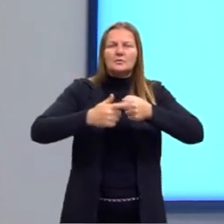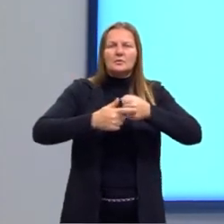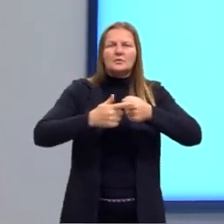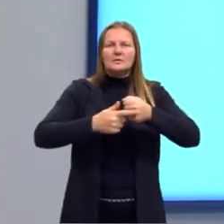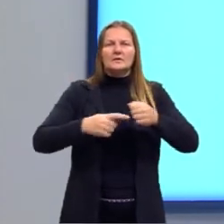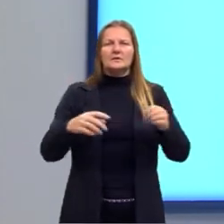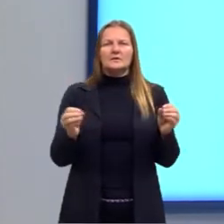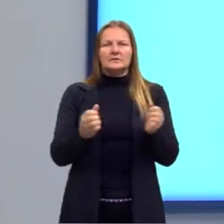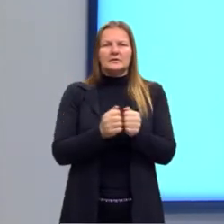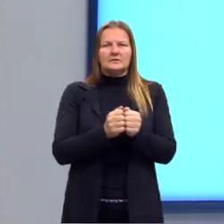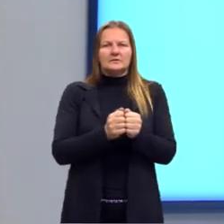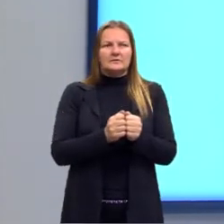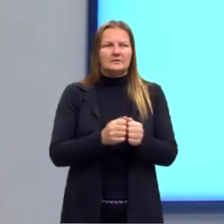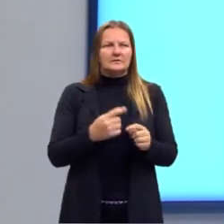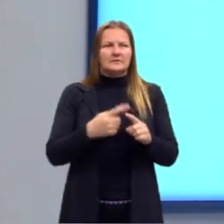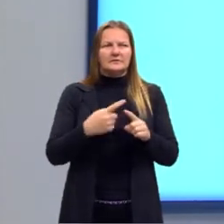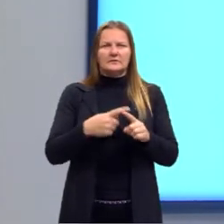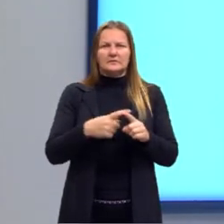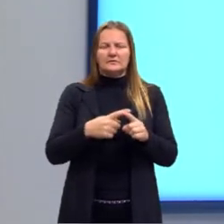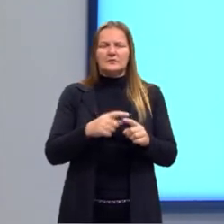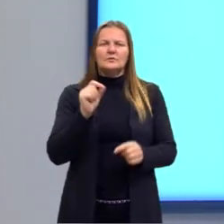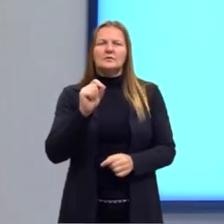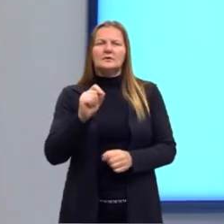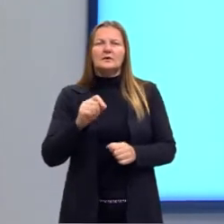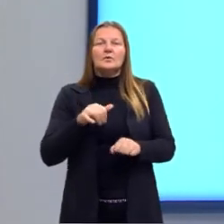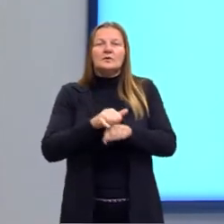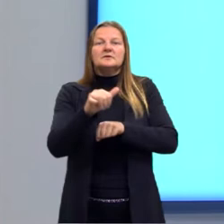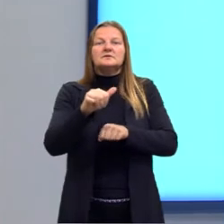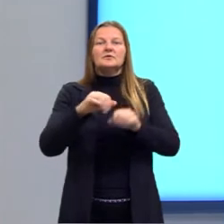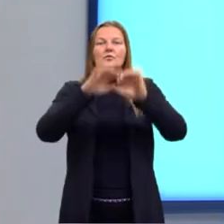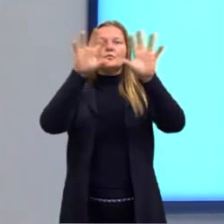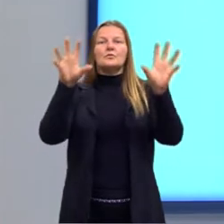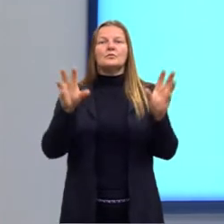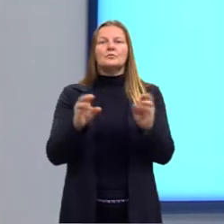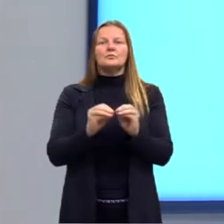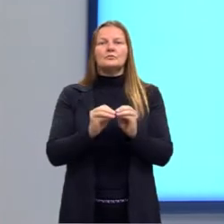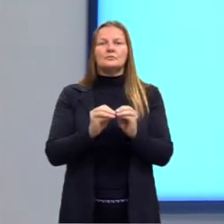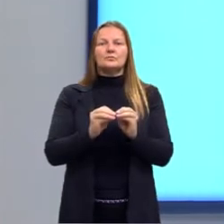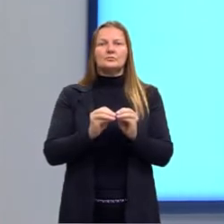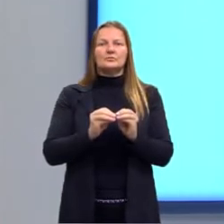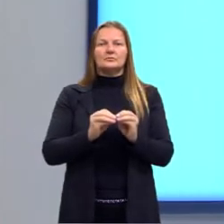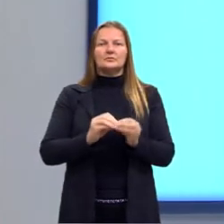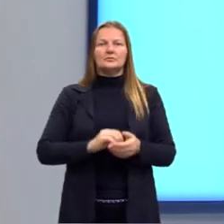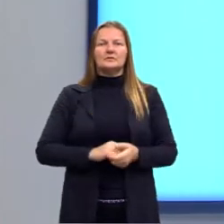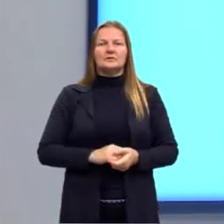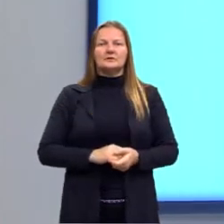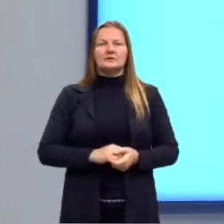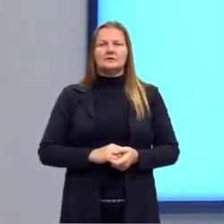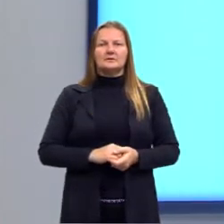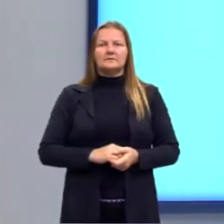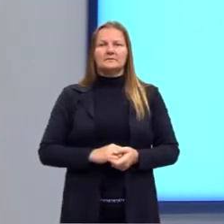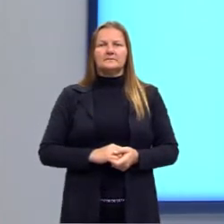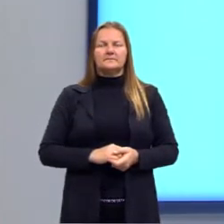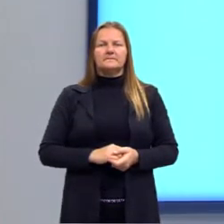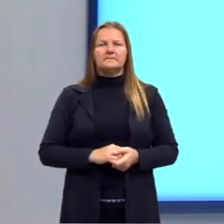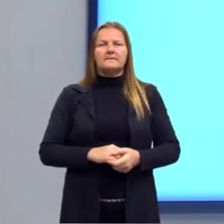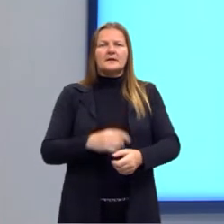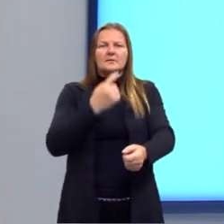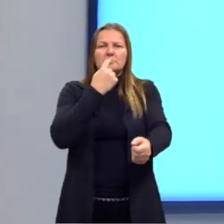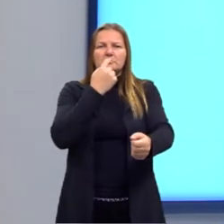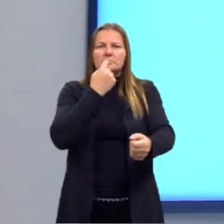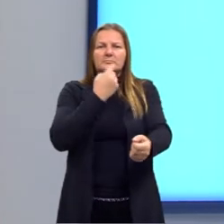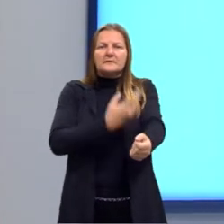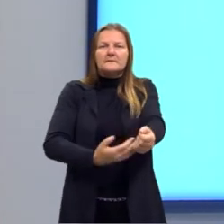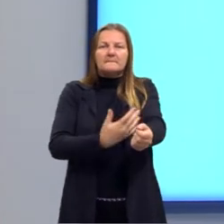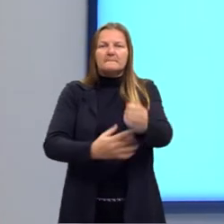parte né E aí qual é a conclusão disso nas hemácias humanas também